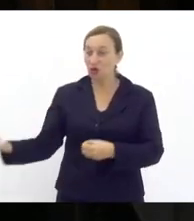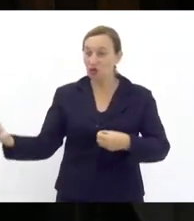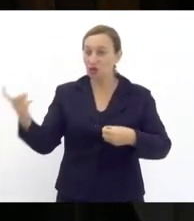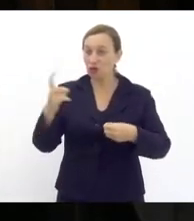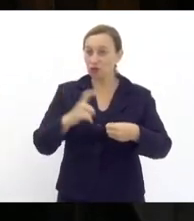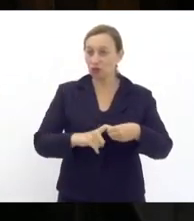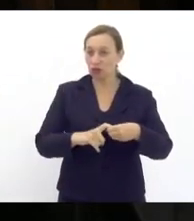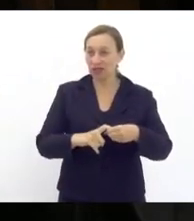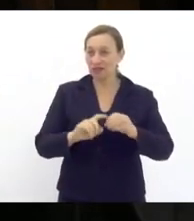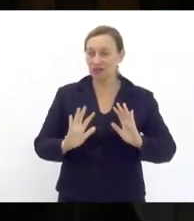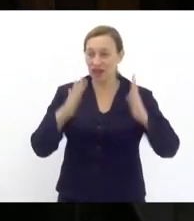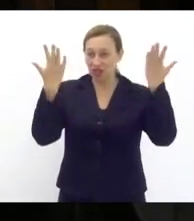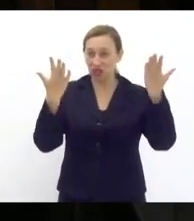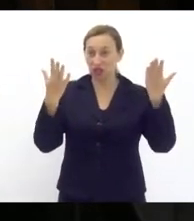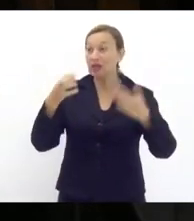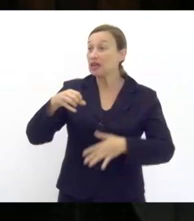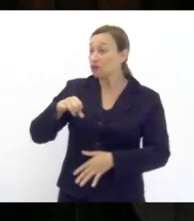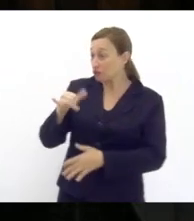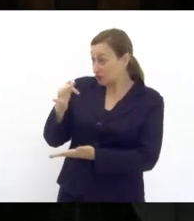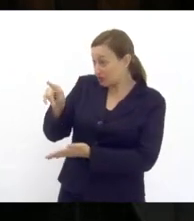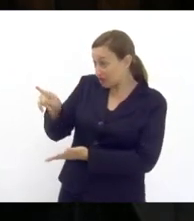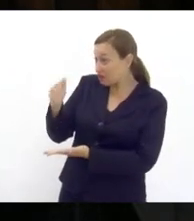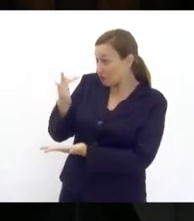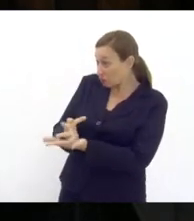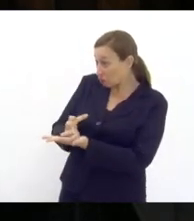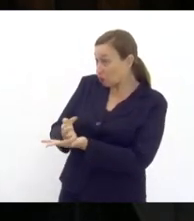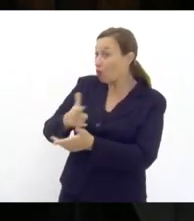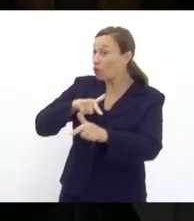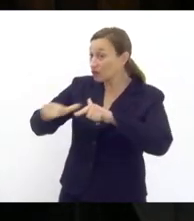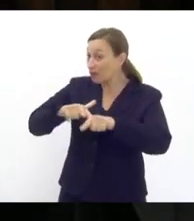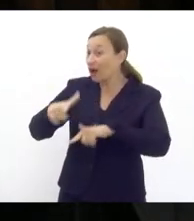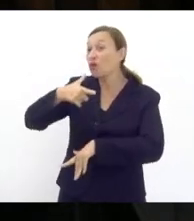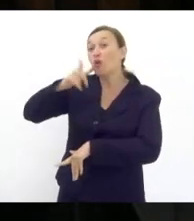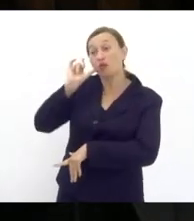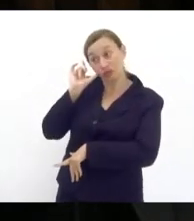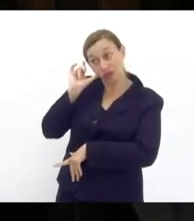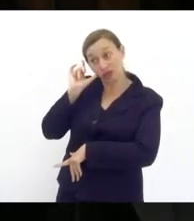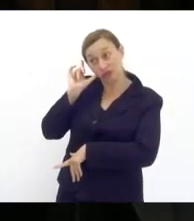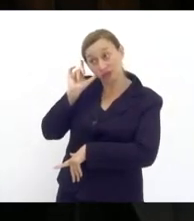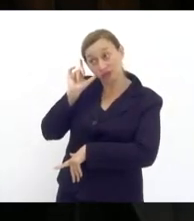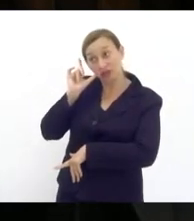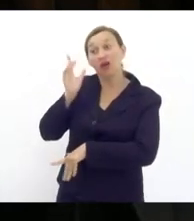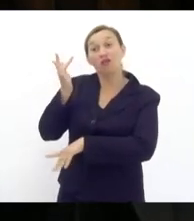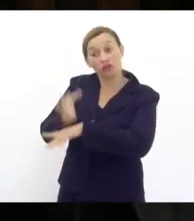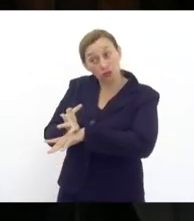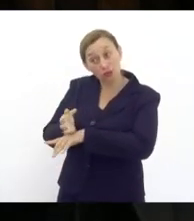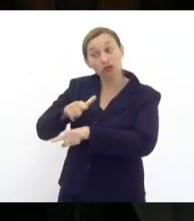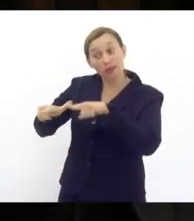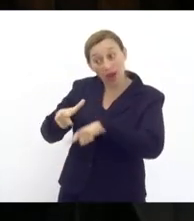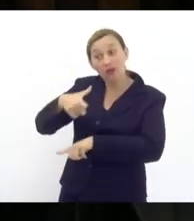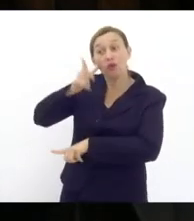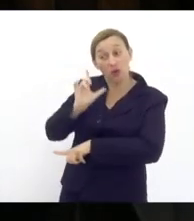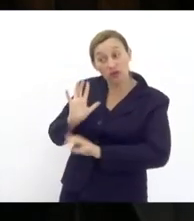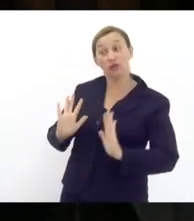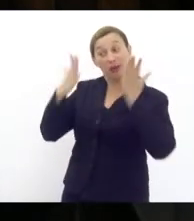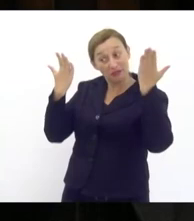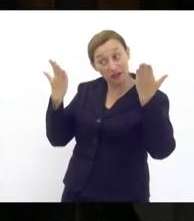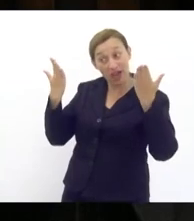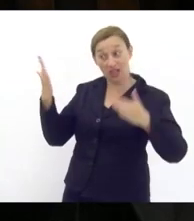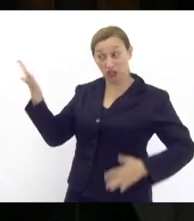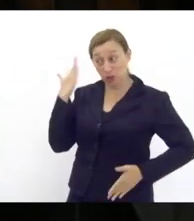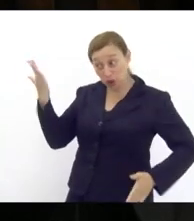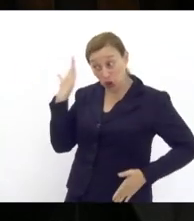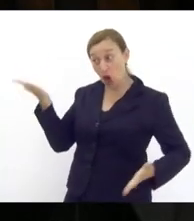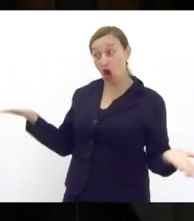no plenário aqui ontem. Vossa Excelência faltou o trabalho ontem. Vossa Excelência faltou o trabalho. Vossa Excelência faltou o trabalho. Vossa Excelência